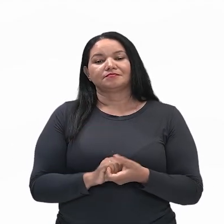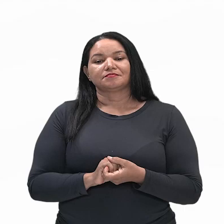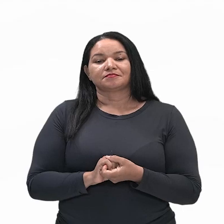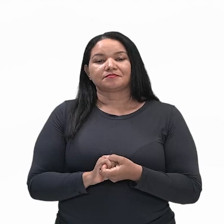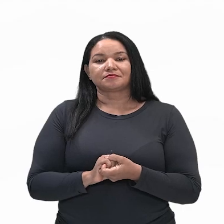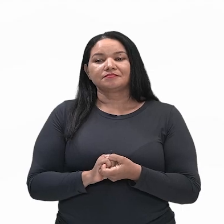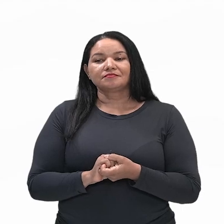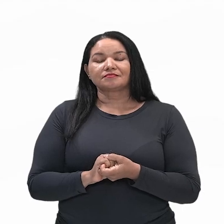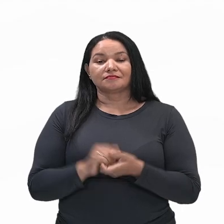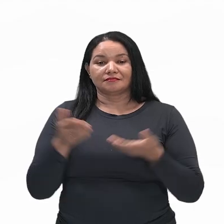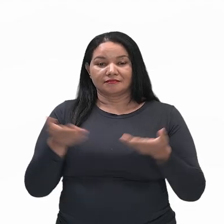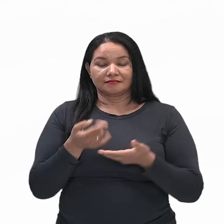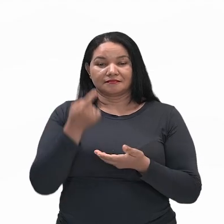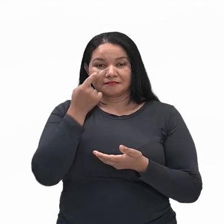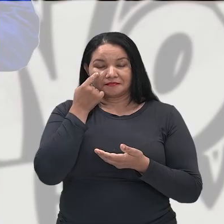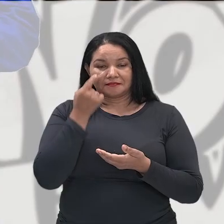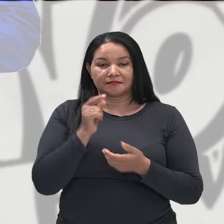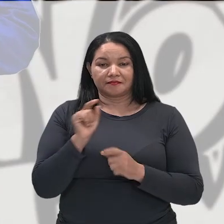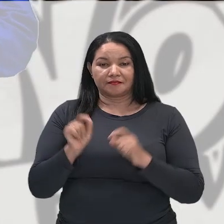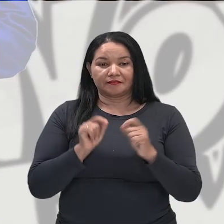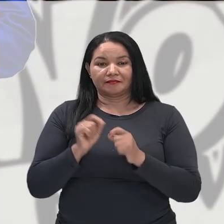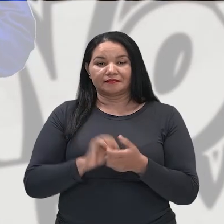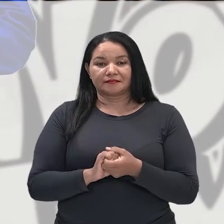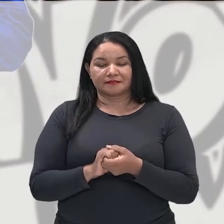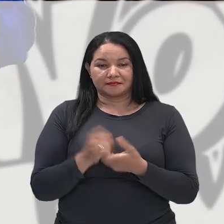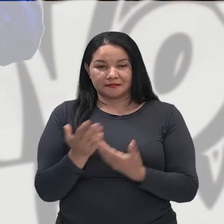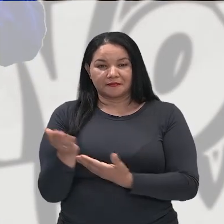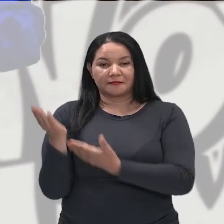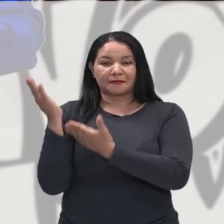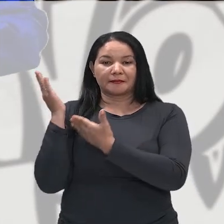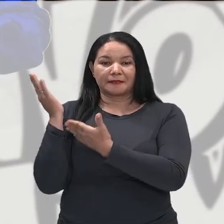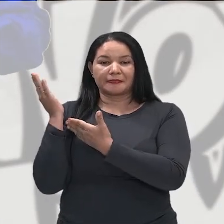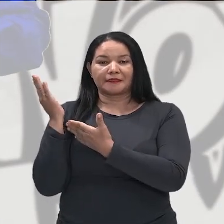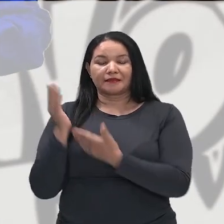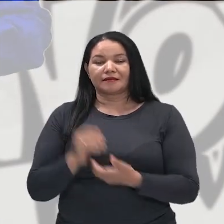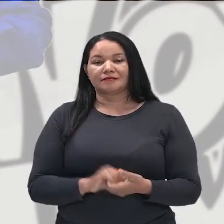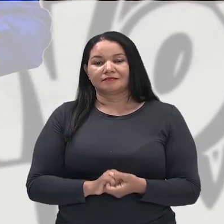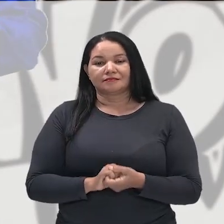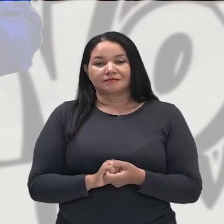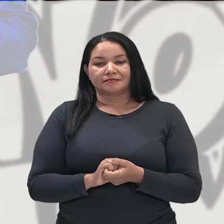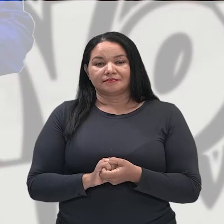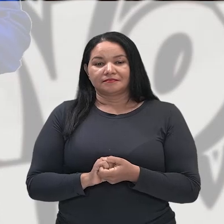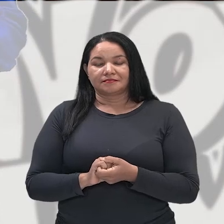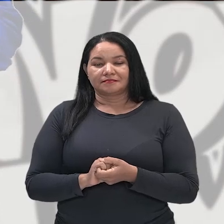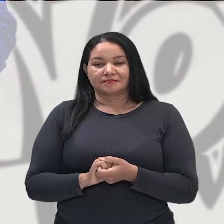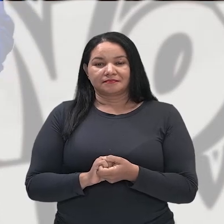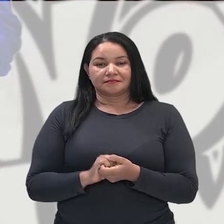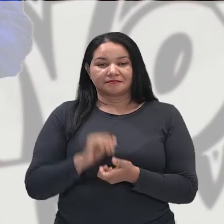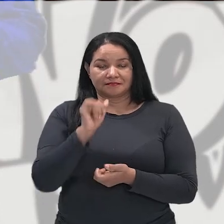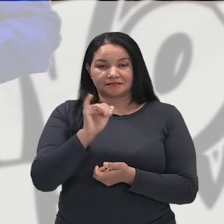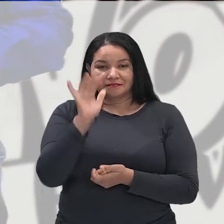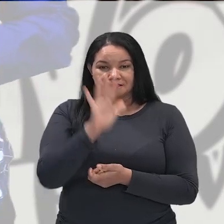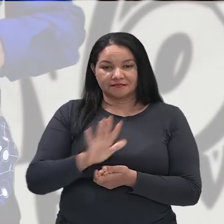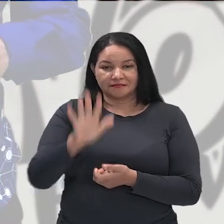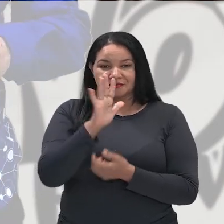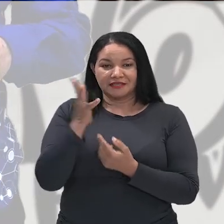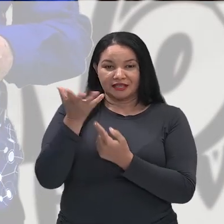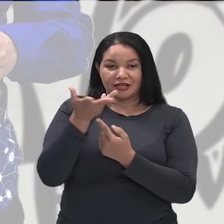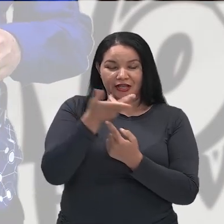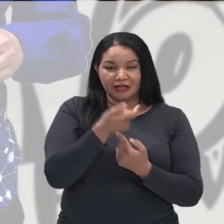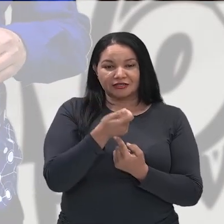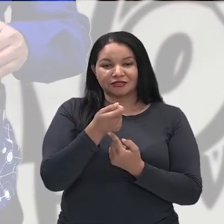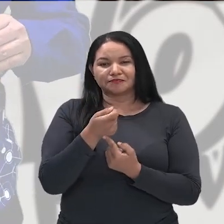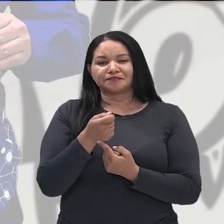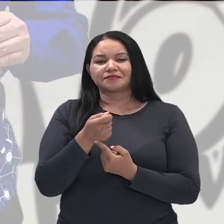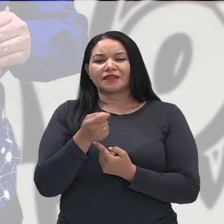trouxe para vocês, né, justamente uma obra, tá? Pindorama. Essa